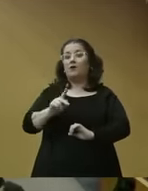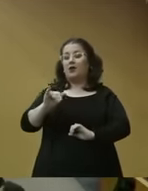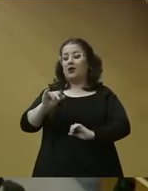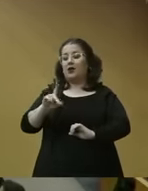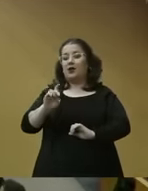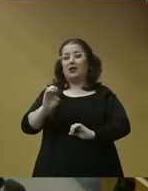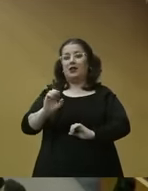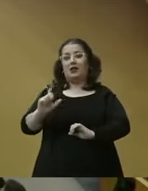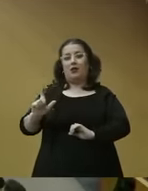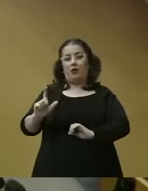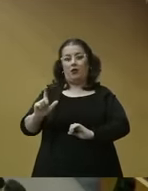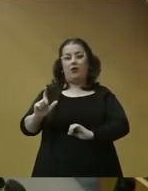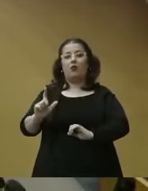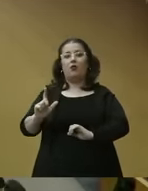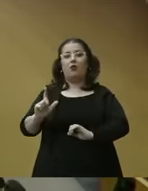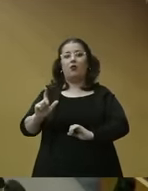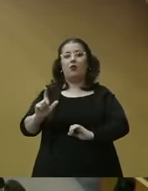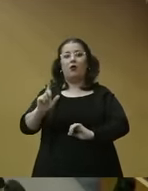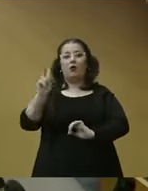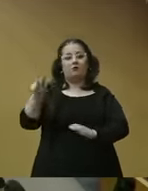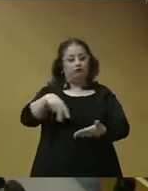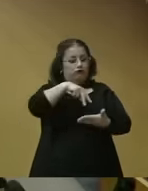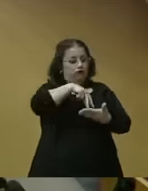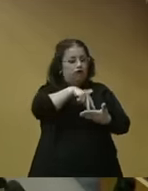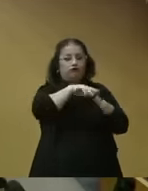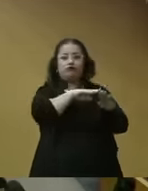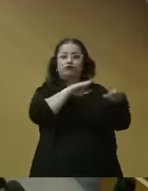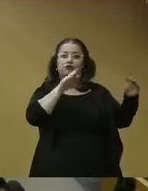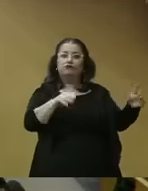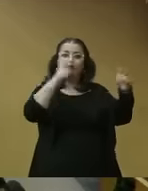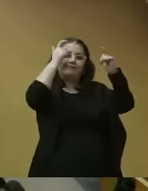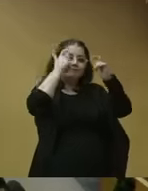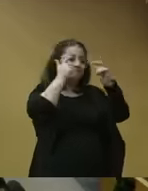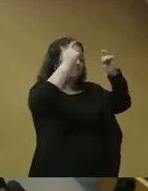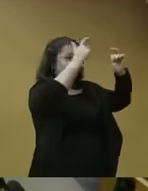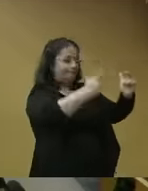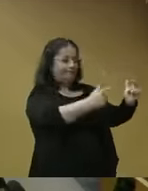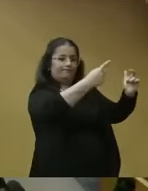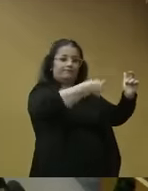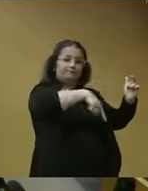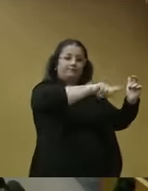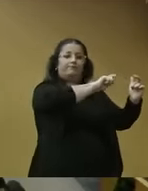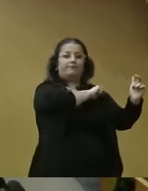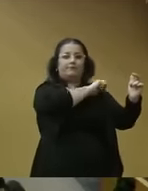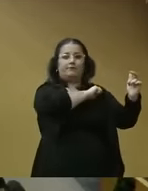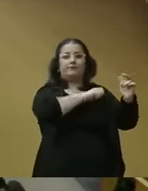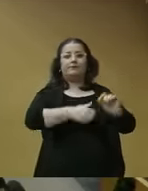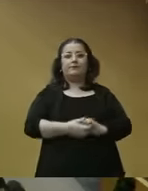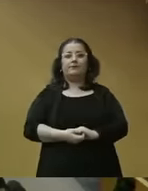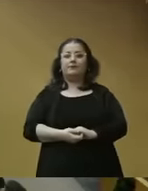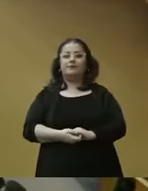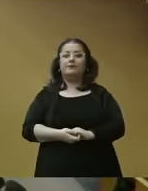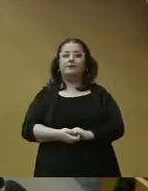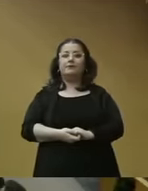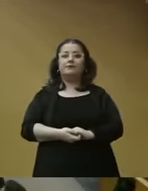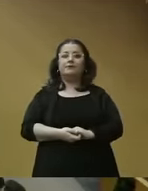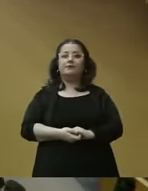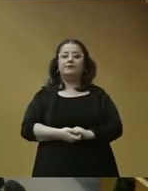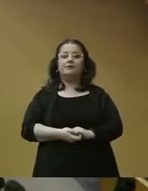Idel Bigliar de Milani, para que se posicione junto à mesa, a fim de proceder à colocação do chapéu na formanda.